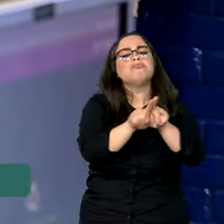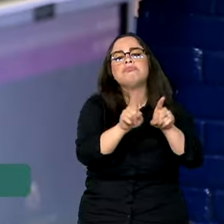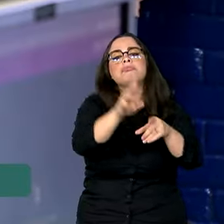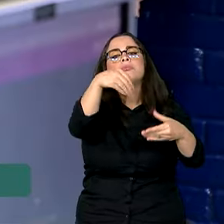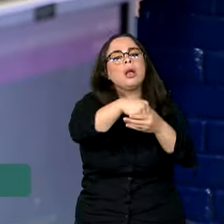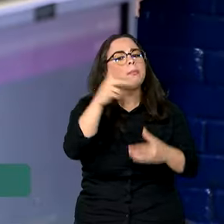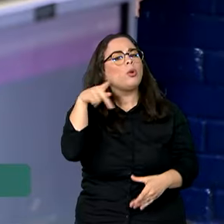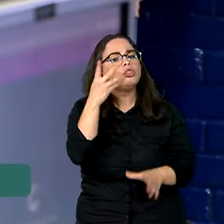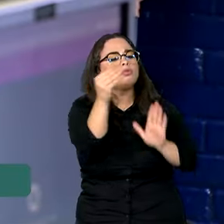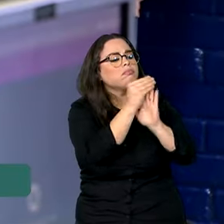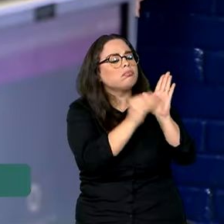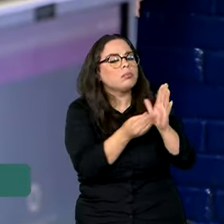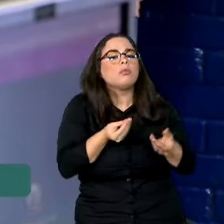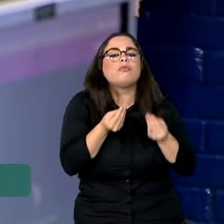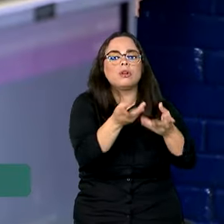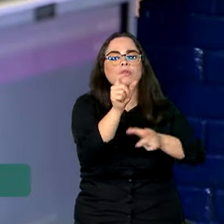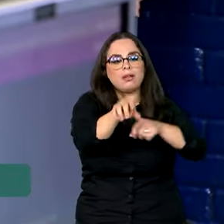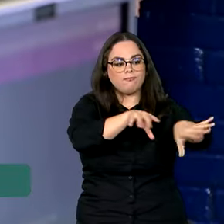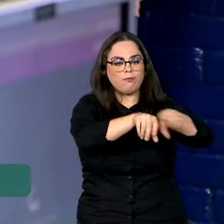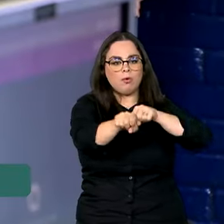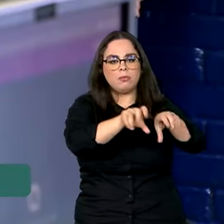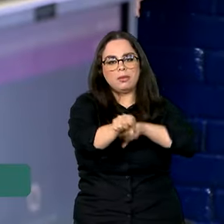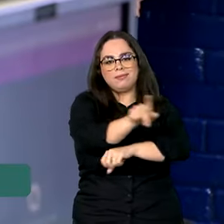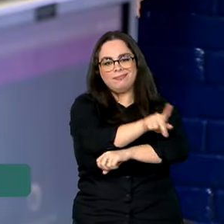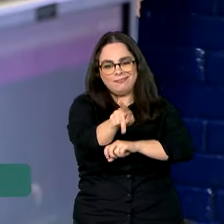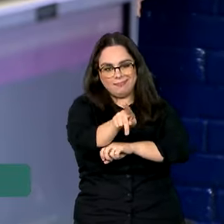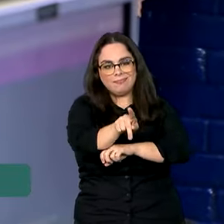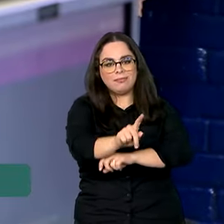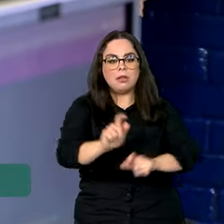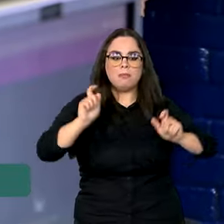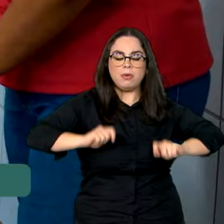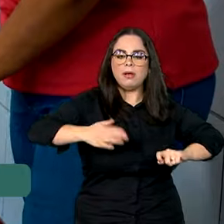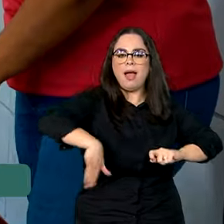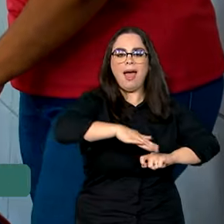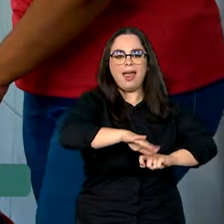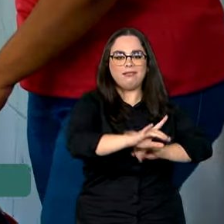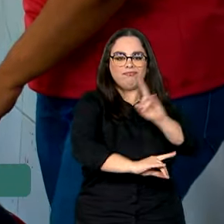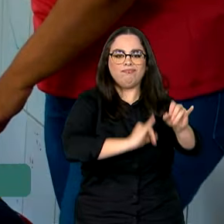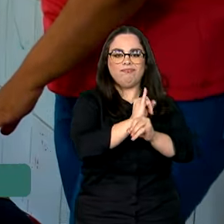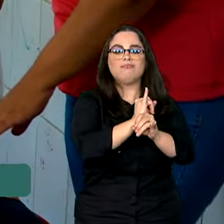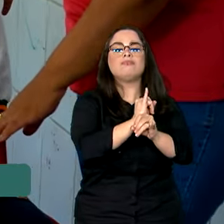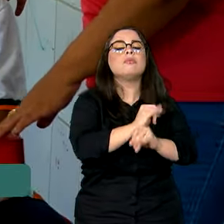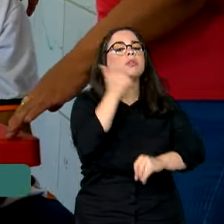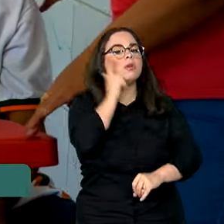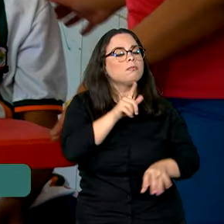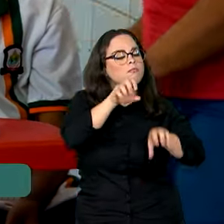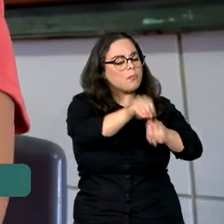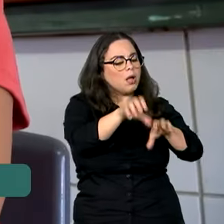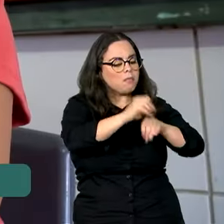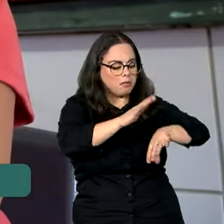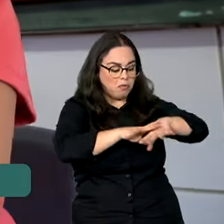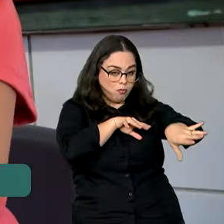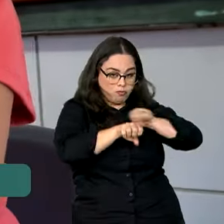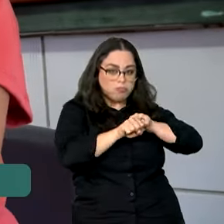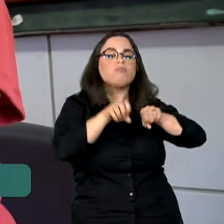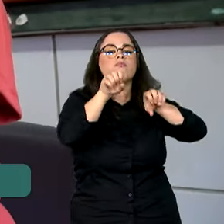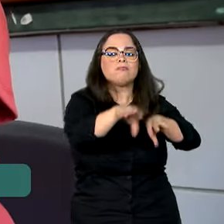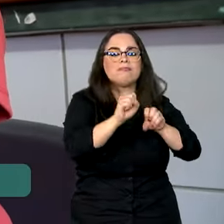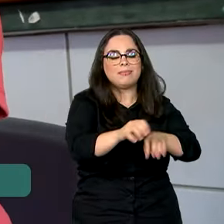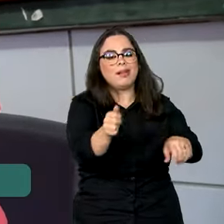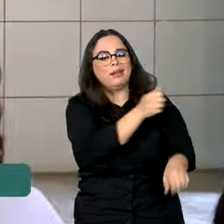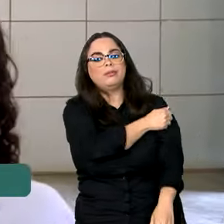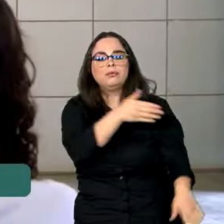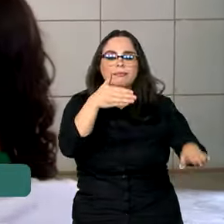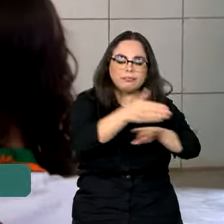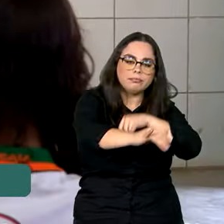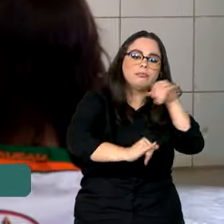também oferecer formação aos professores em competências digitais, para que possam ensinar os alunos a acessarem a rede